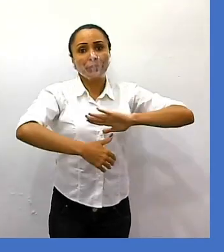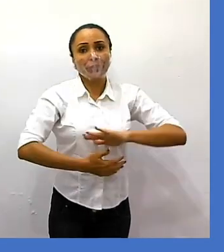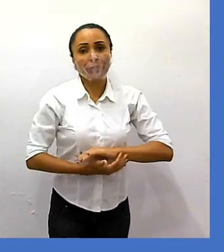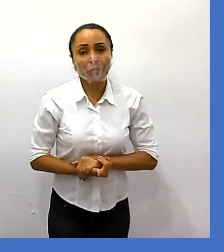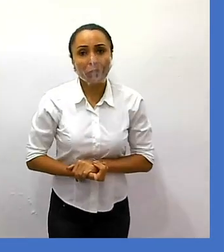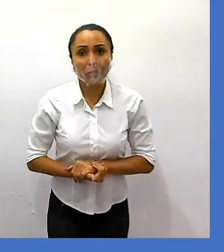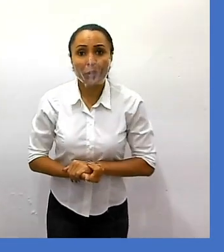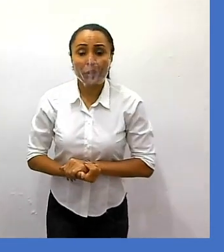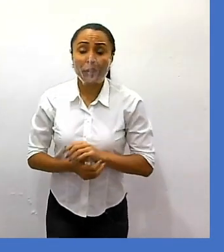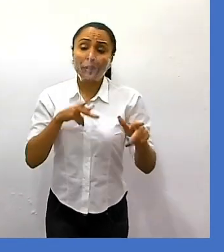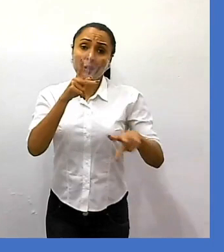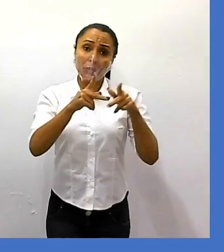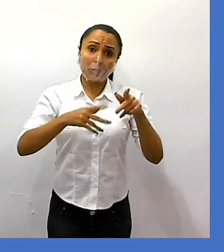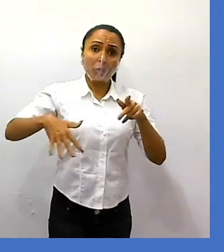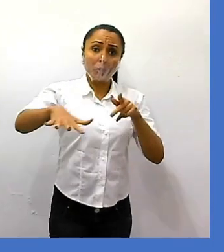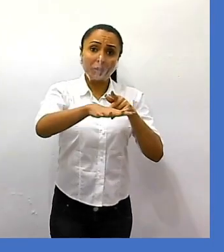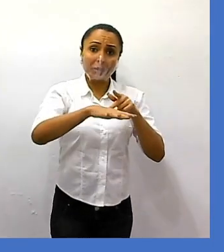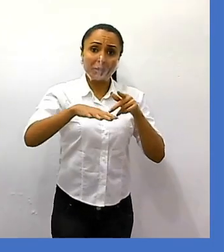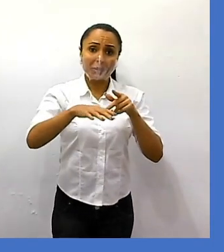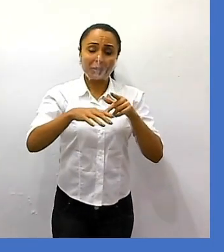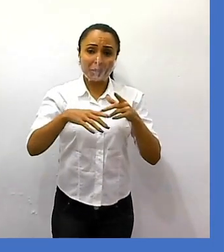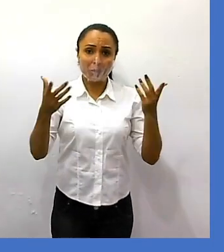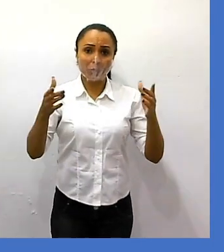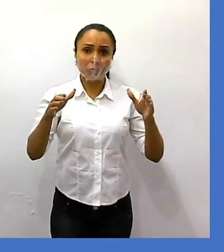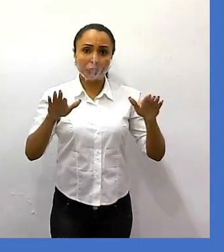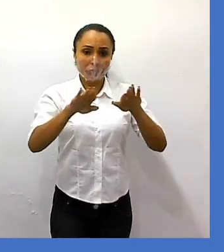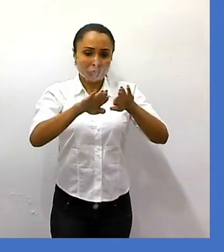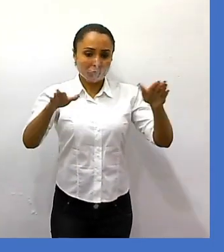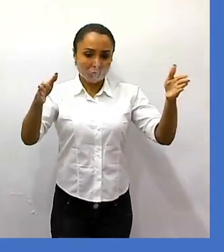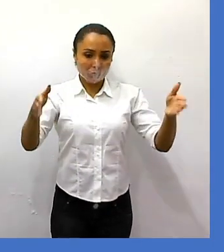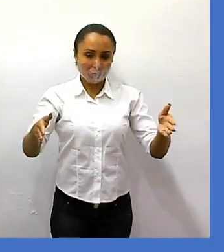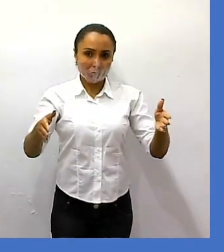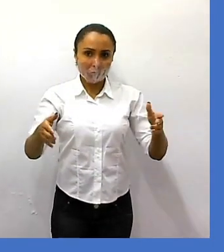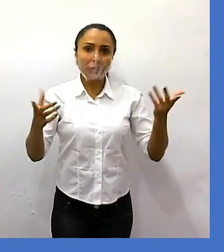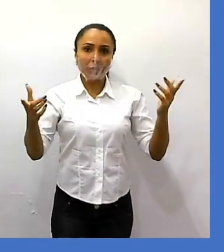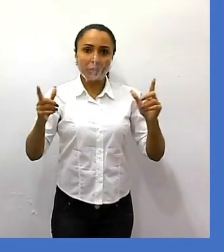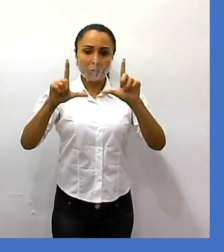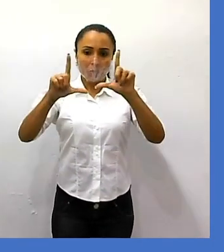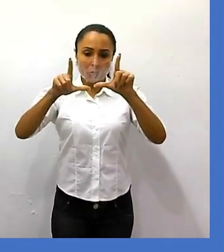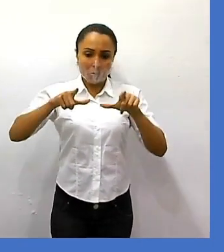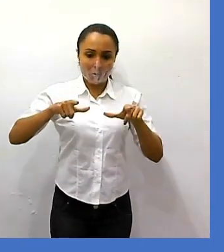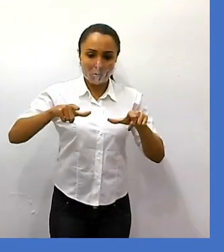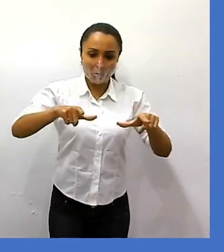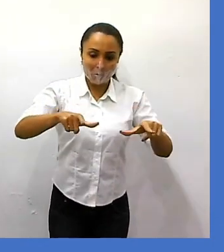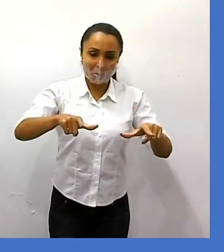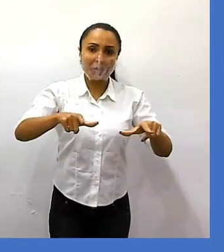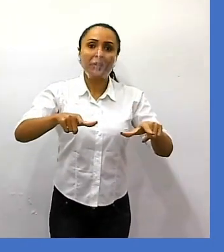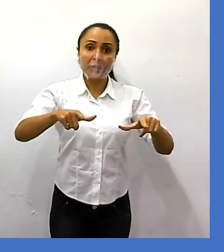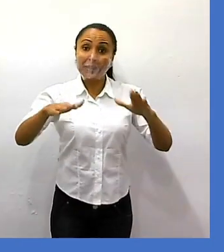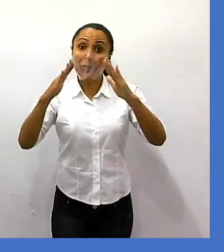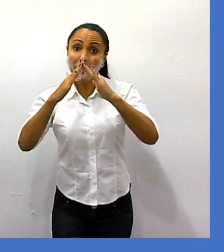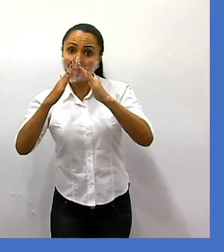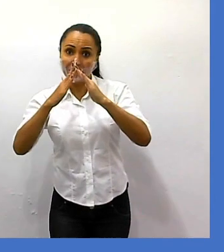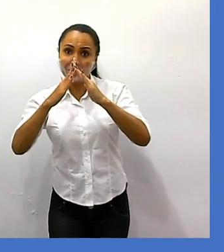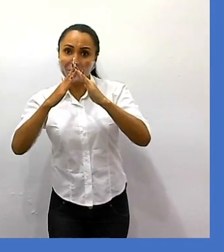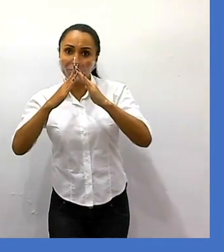A popularização do videocassete também, né, levou os filmes até a casa das pessoas.